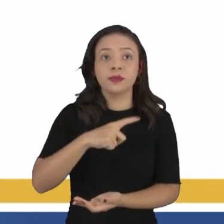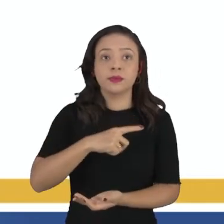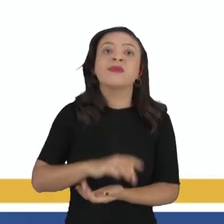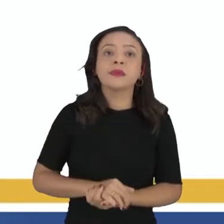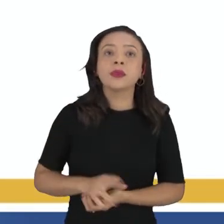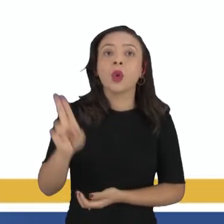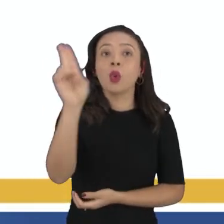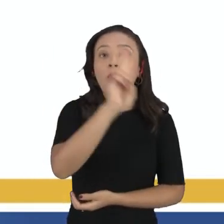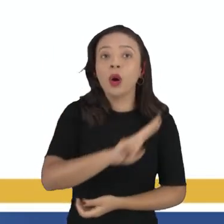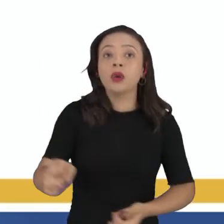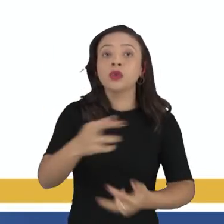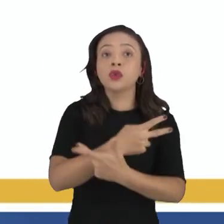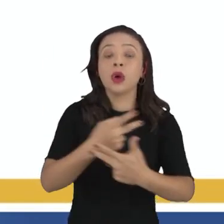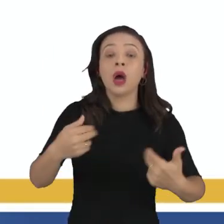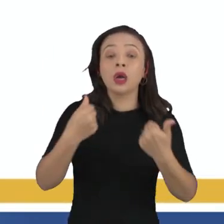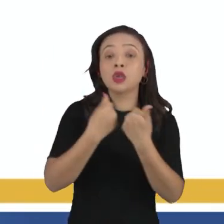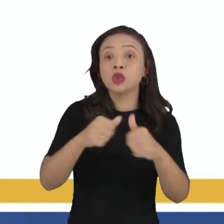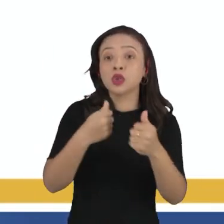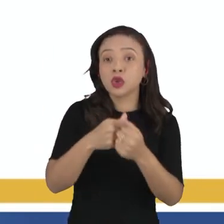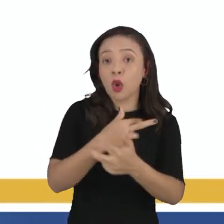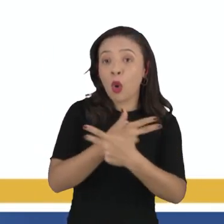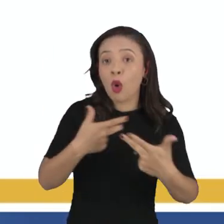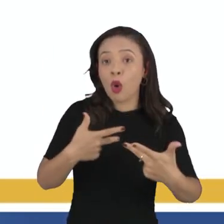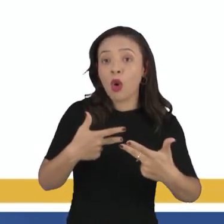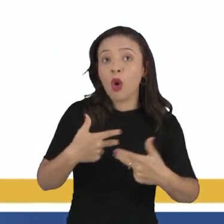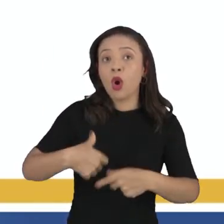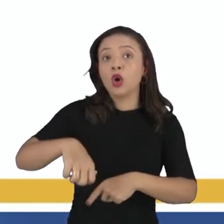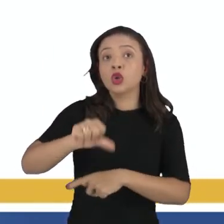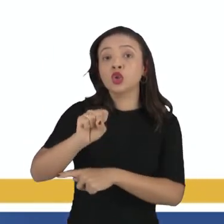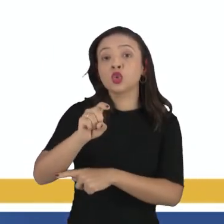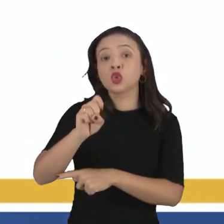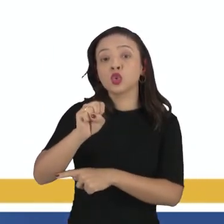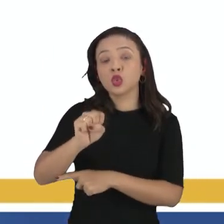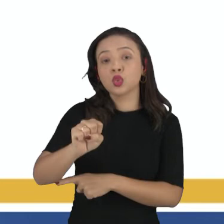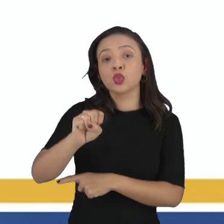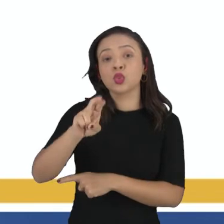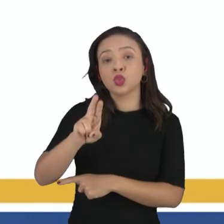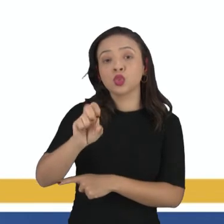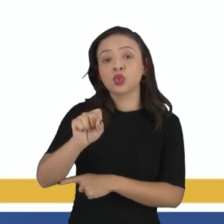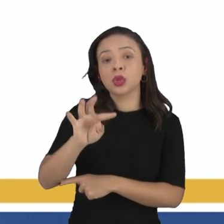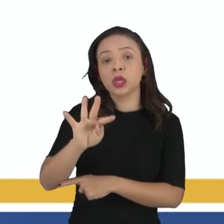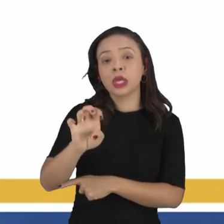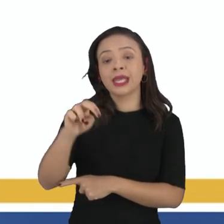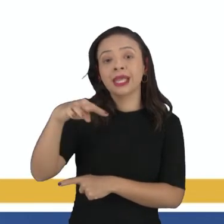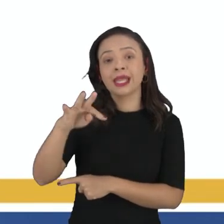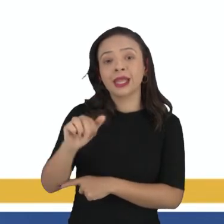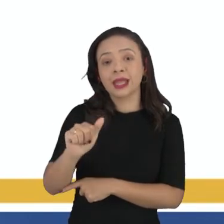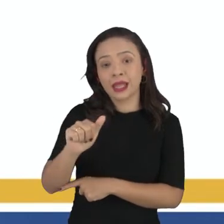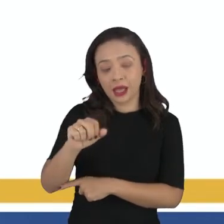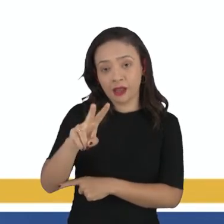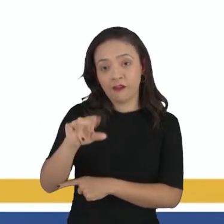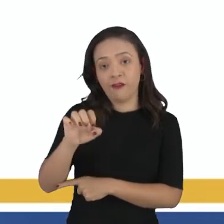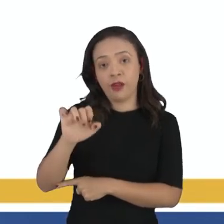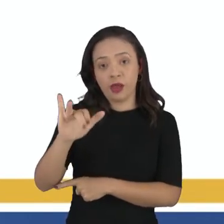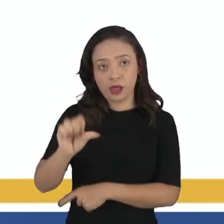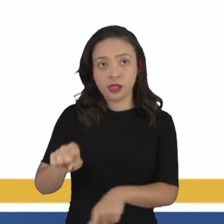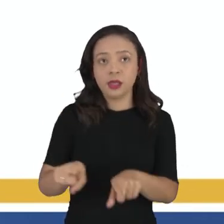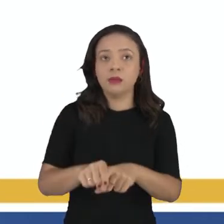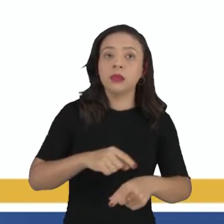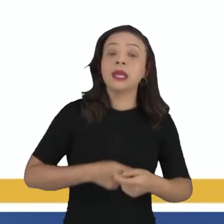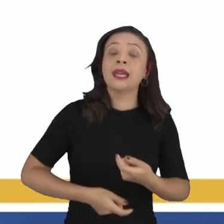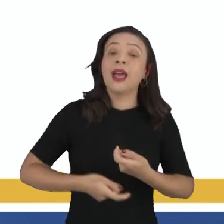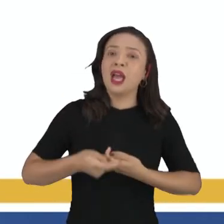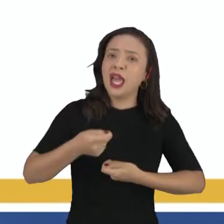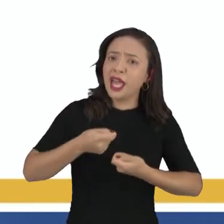a utilização de meios de transporte sustentáveis, né, que não estejam ligados diretamente à queima de combustível fóssil, economia de